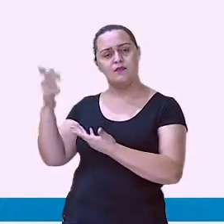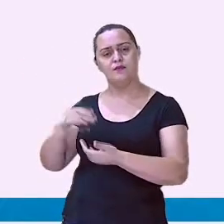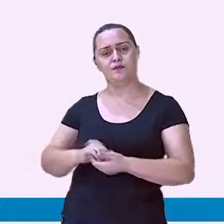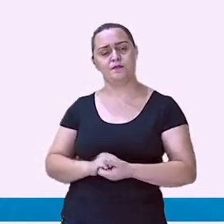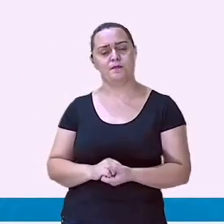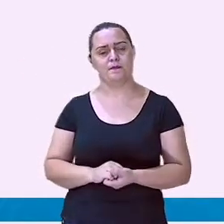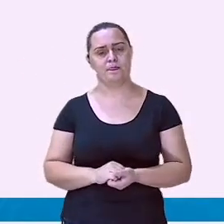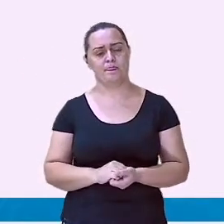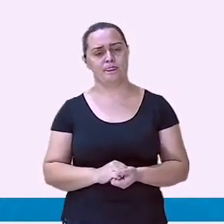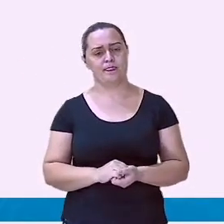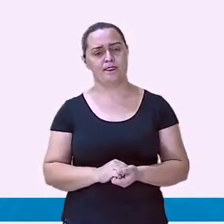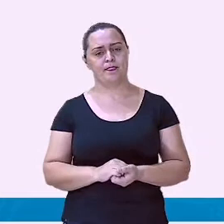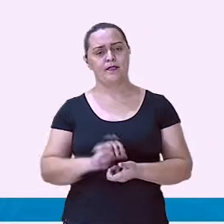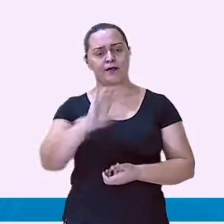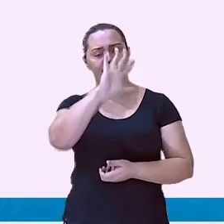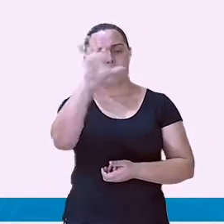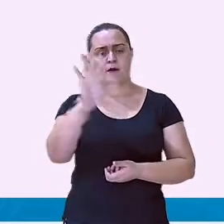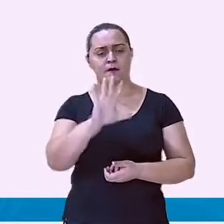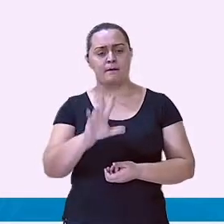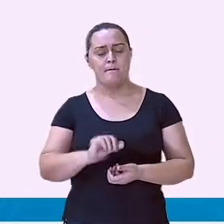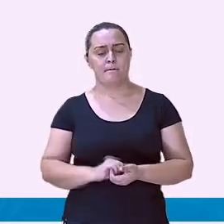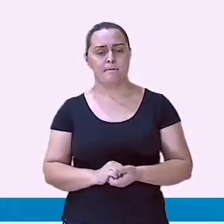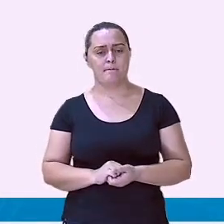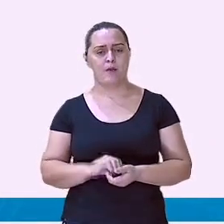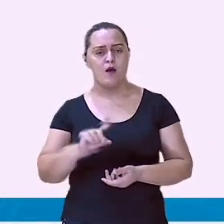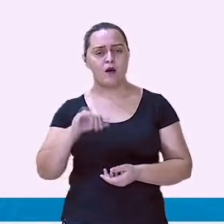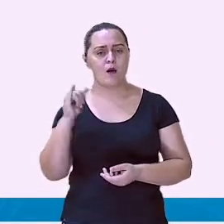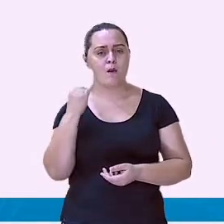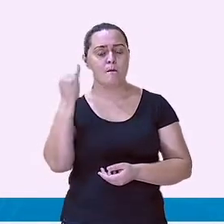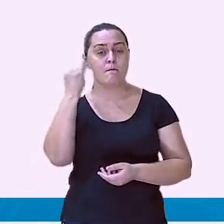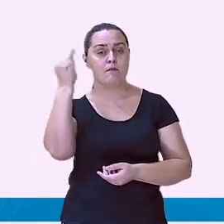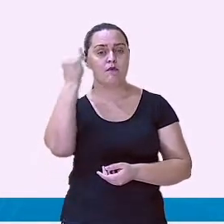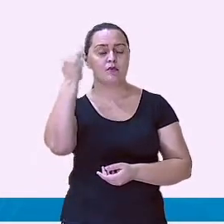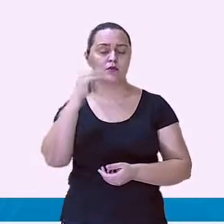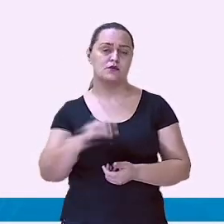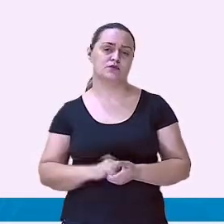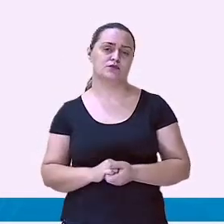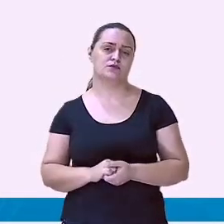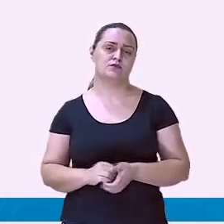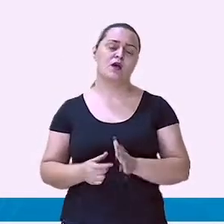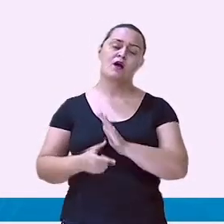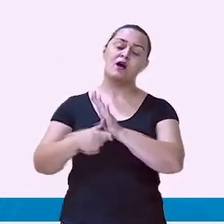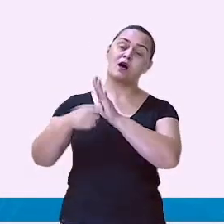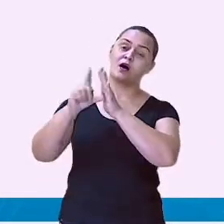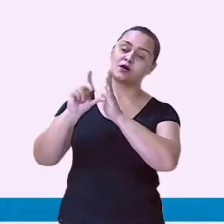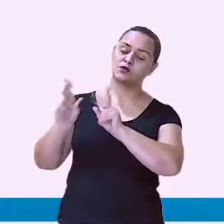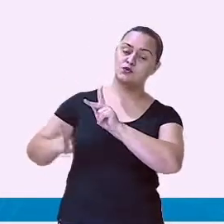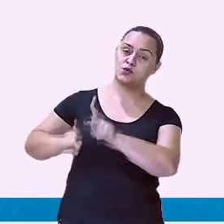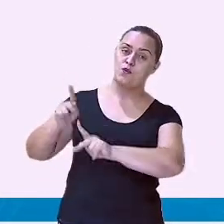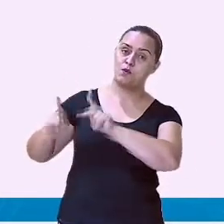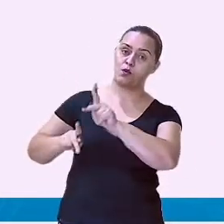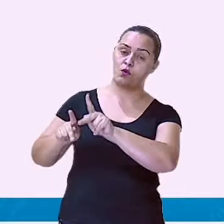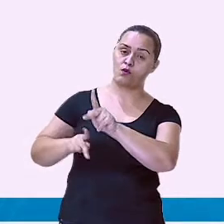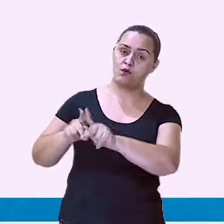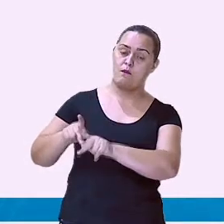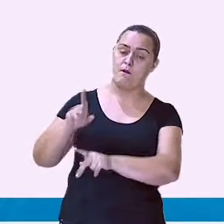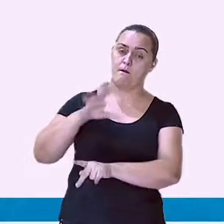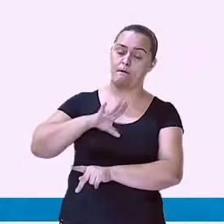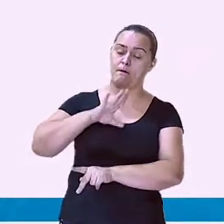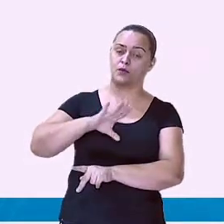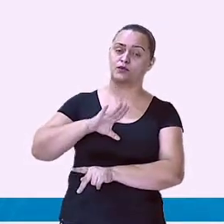Esse mapa é importante, tem até um índiozinho aqui, né? Antes da chegada dos portugueses, viviam por aqui